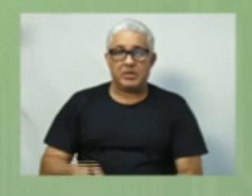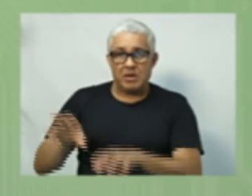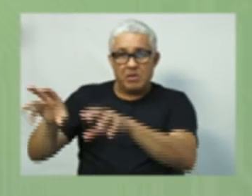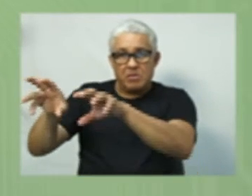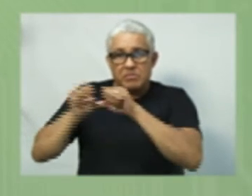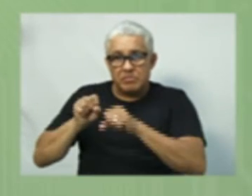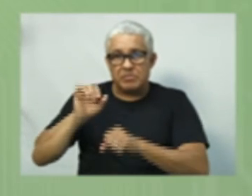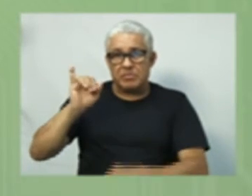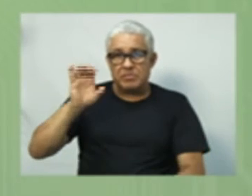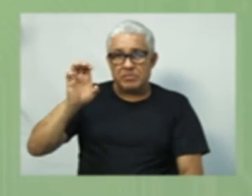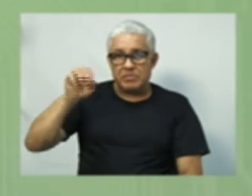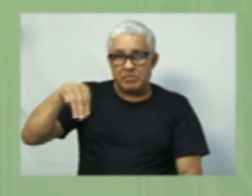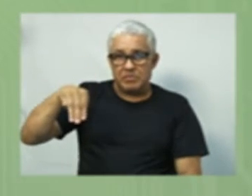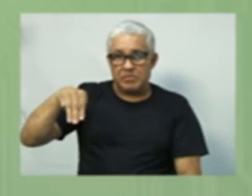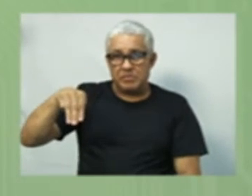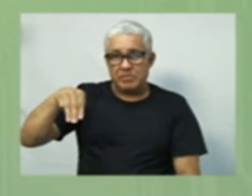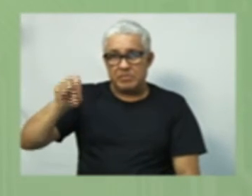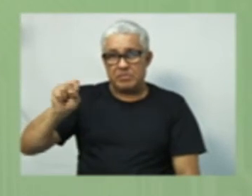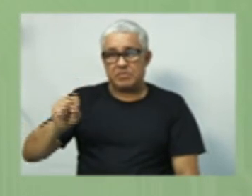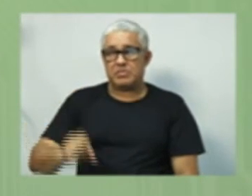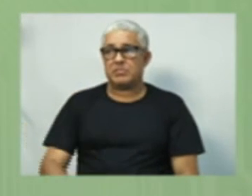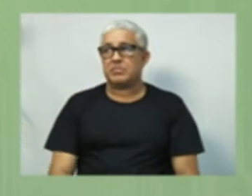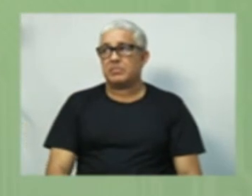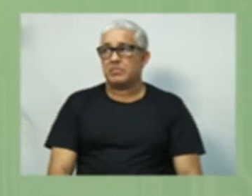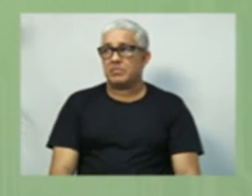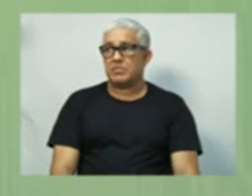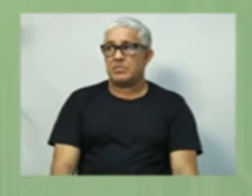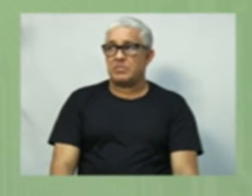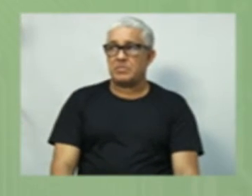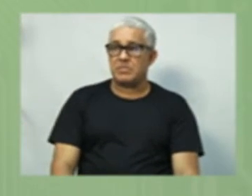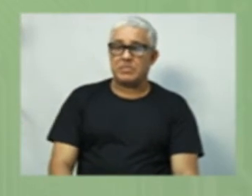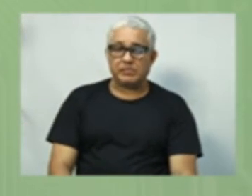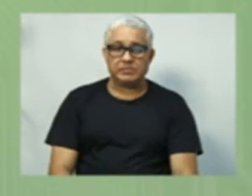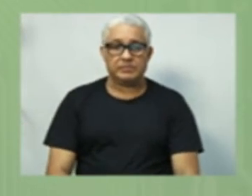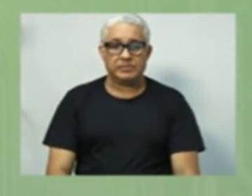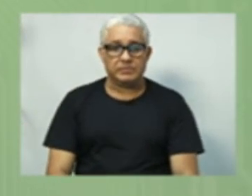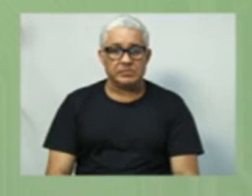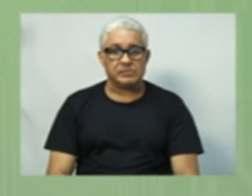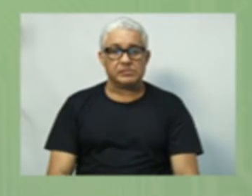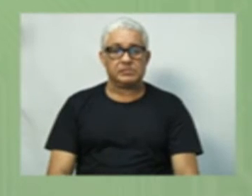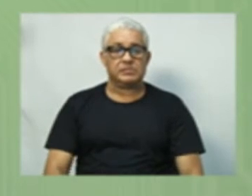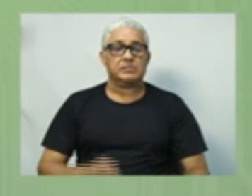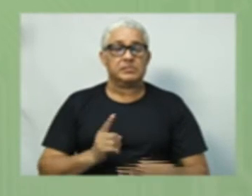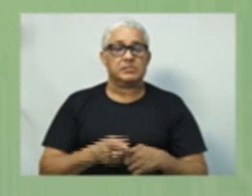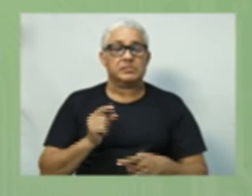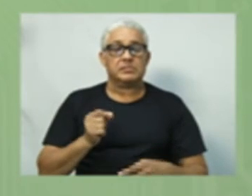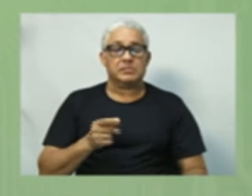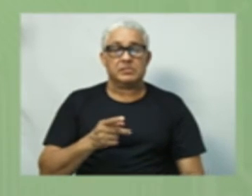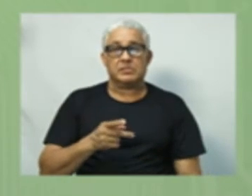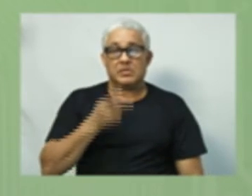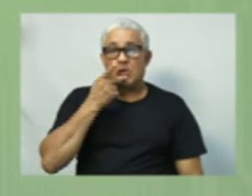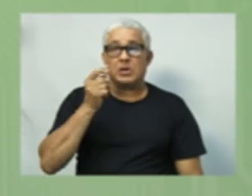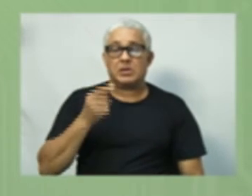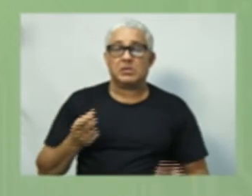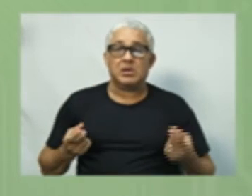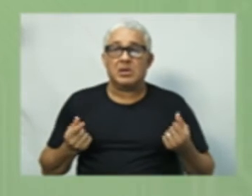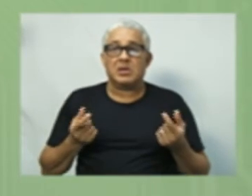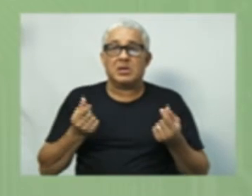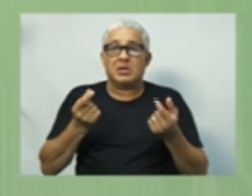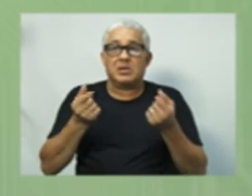Porque o que ele falou que está gastando mais é